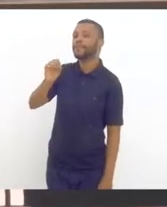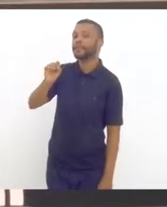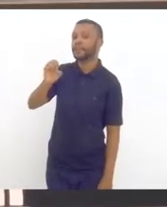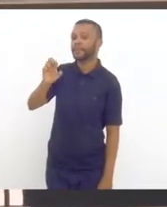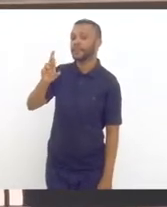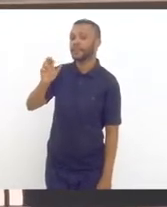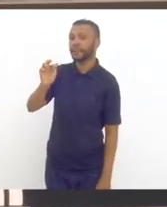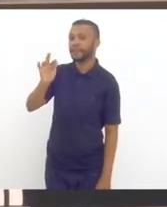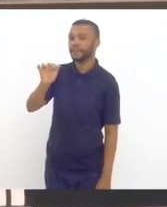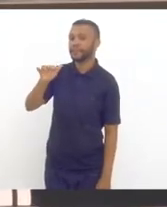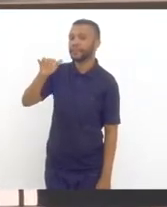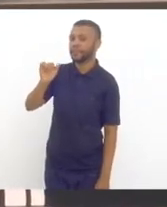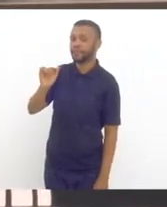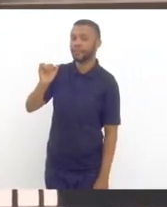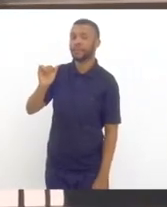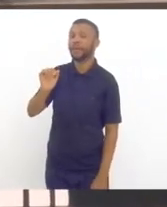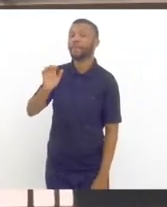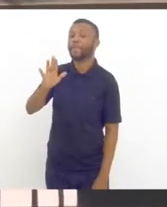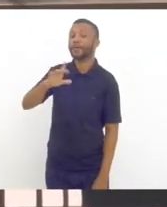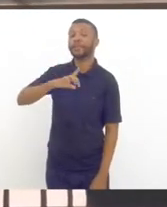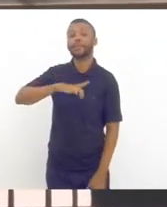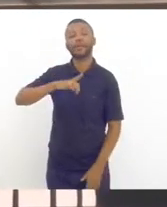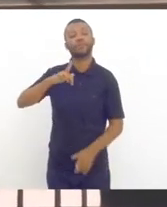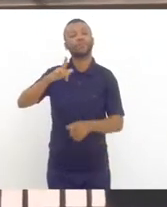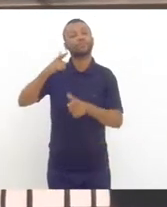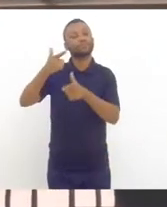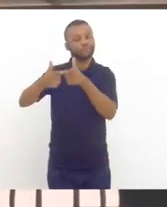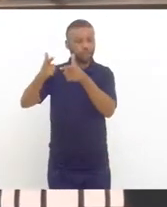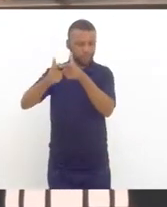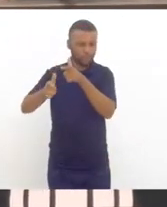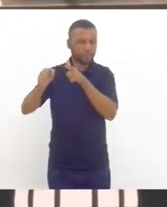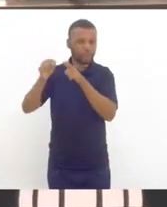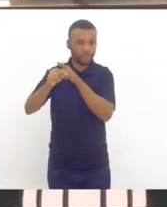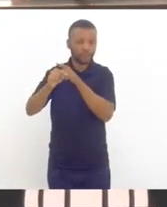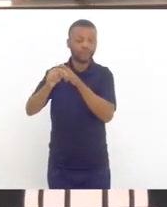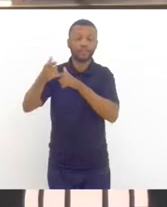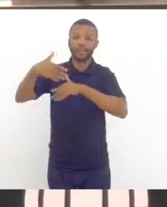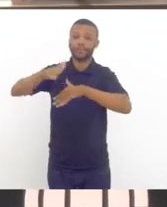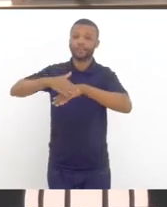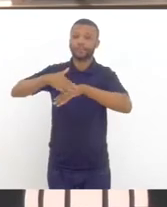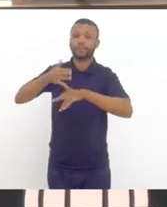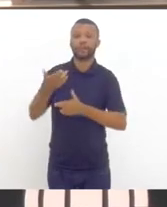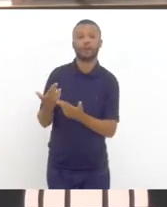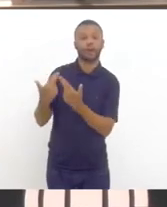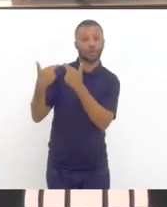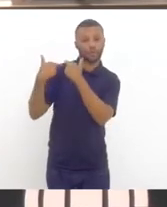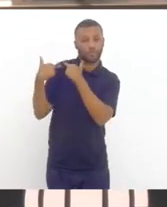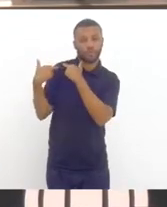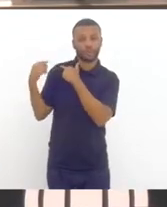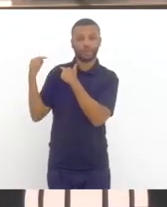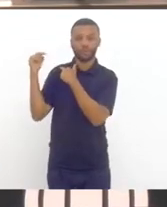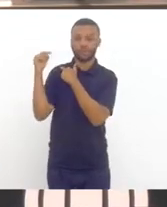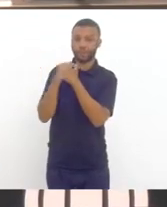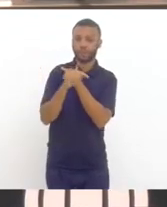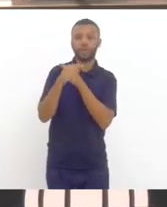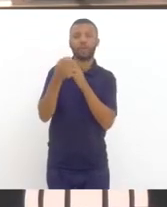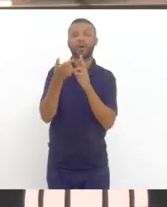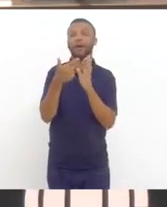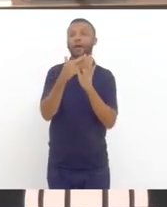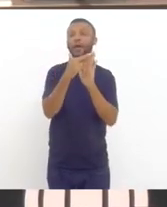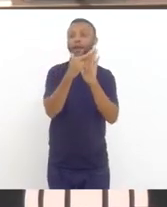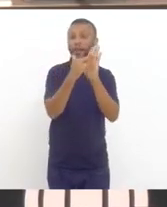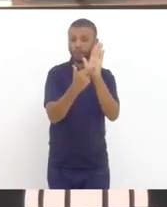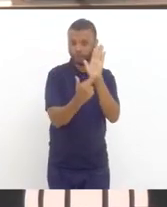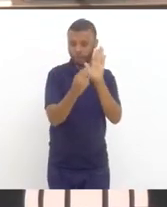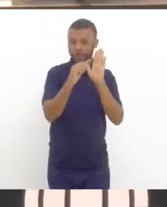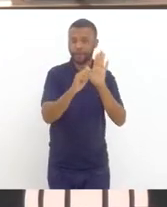Mas tem uma questão aqui que está sobre a responsabilidade do relatório que vai sair